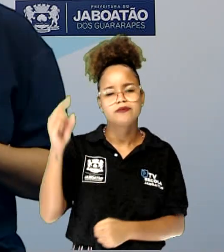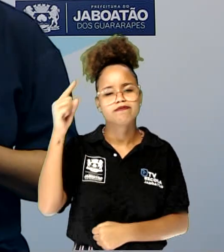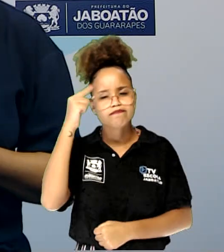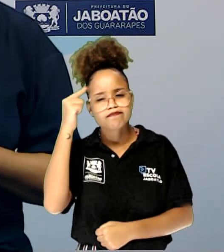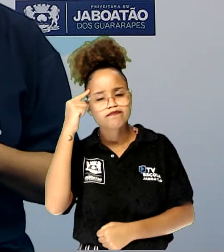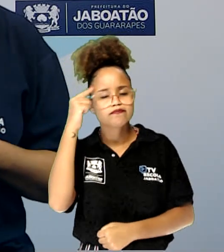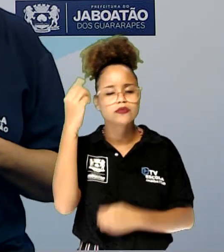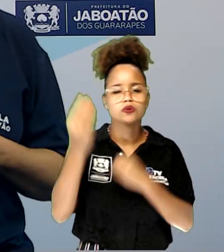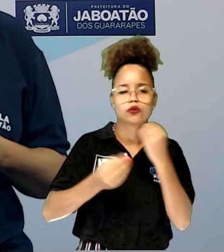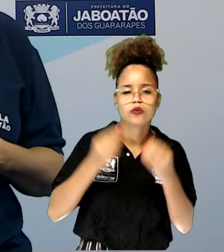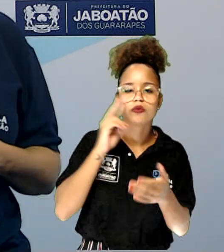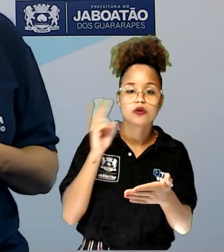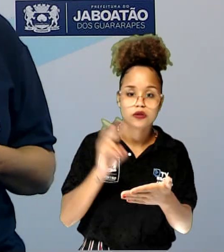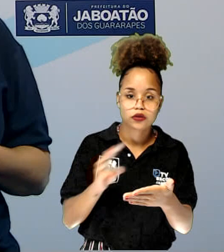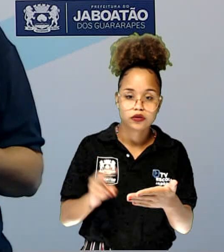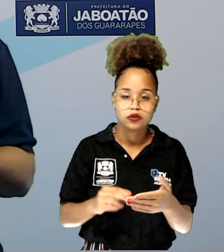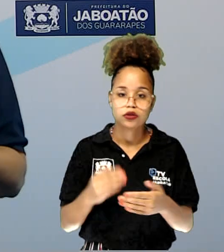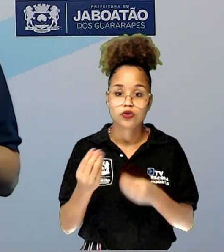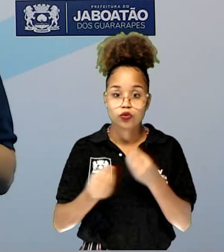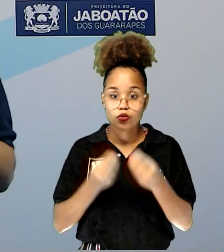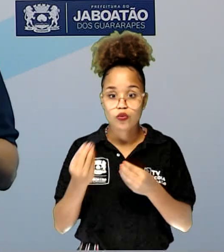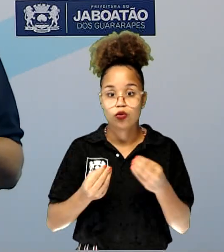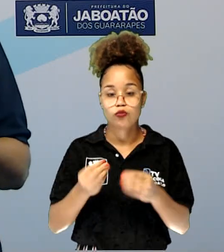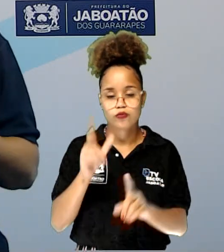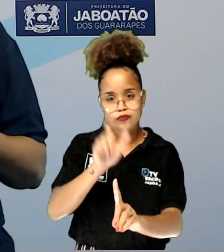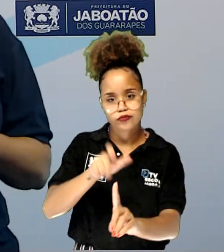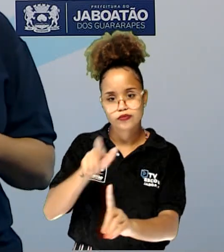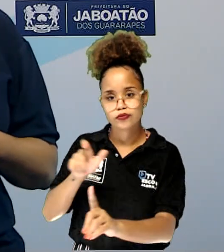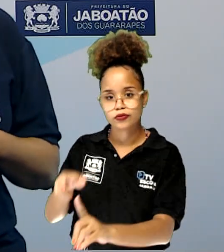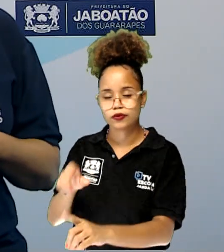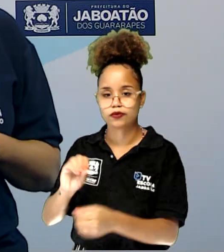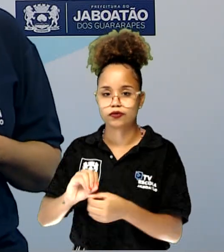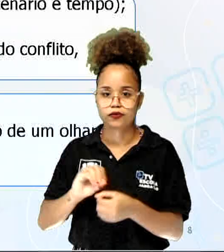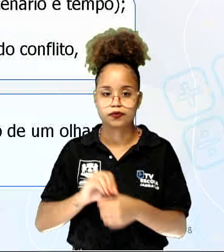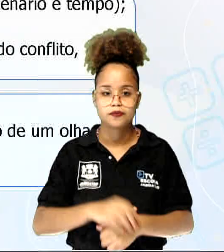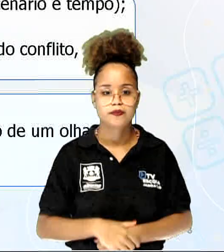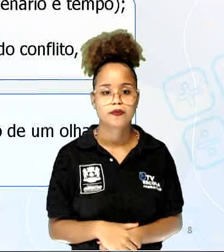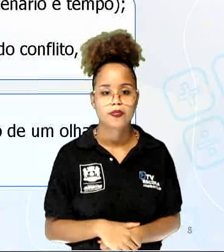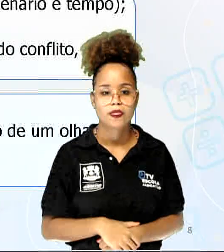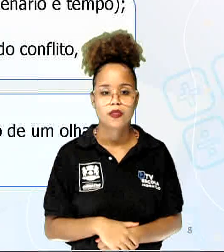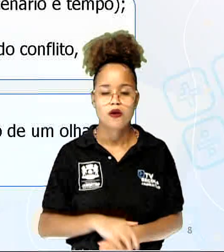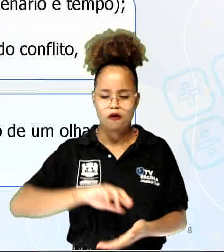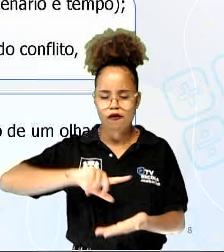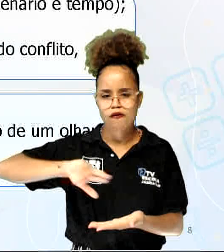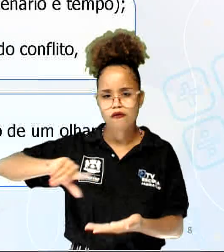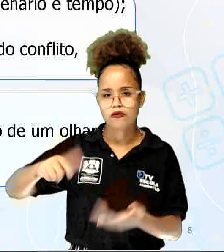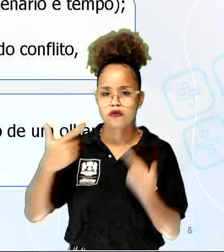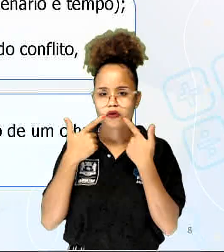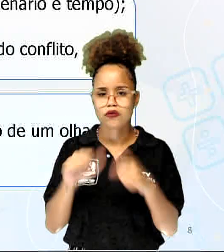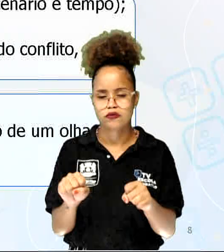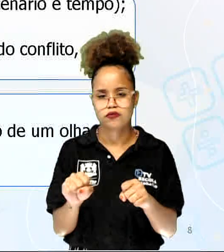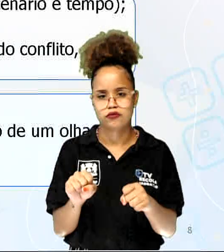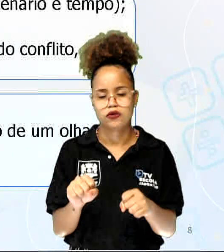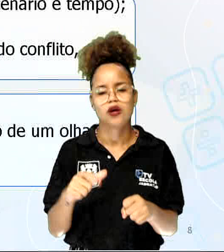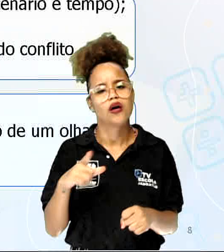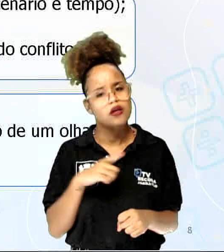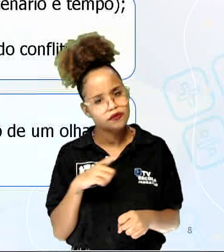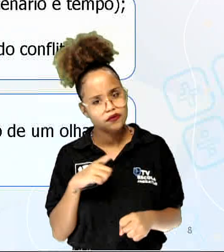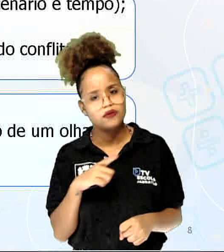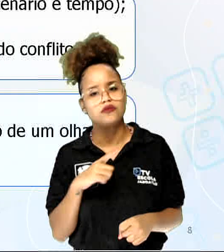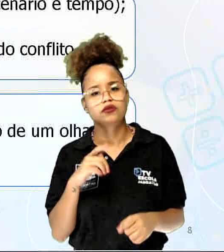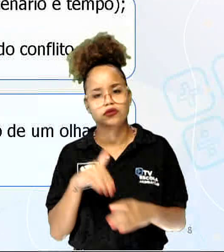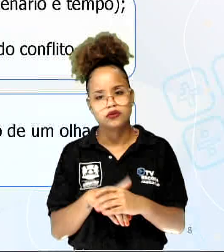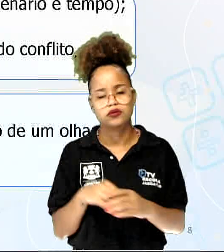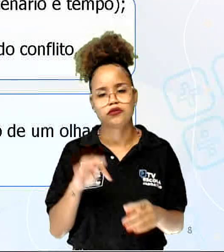a leitura e as ações das personagens. E a variedade linguística? Nesse texto, houve bastante pista quando ela